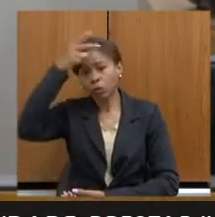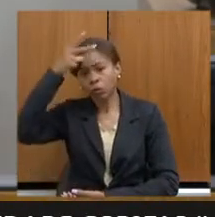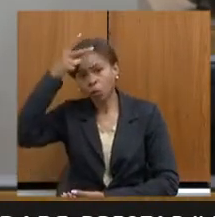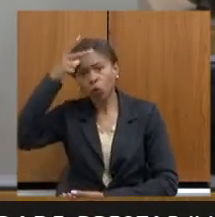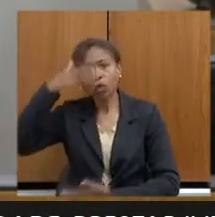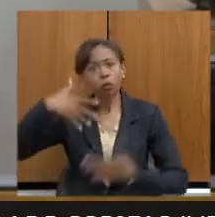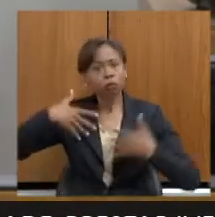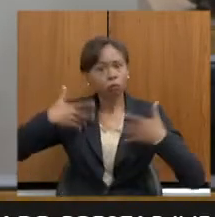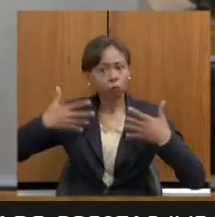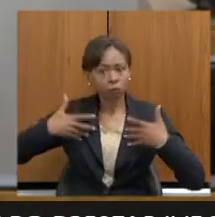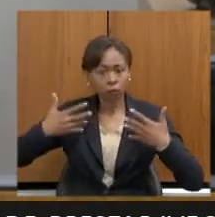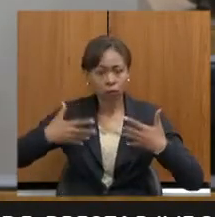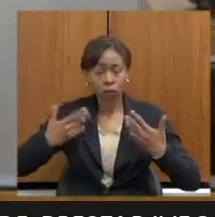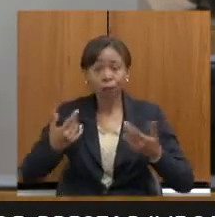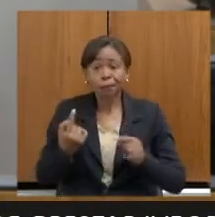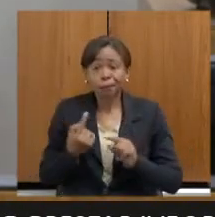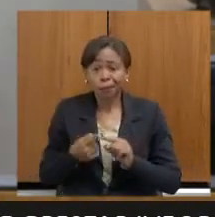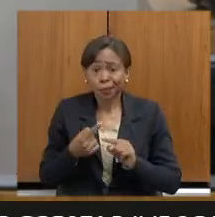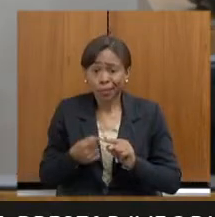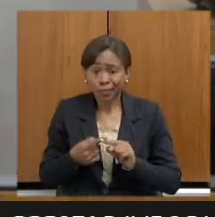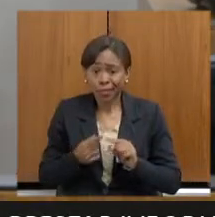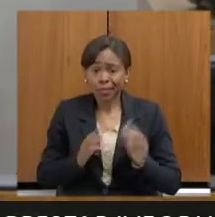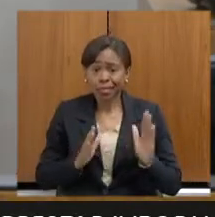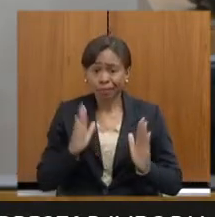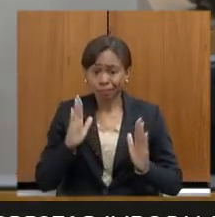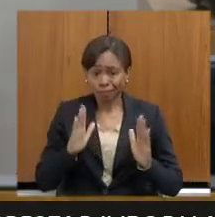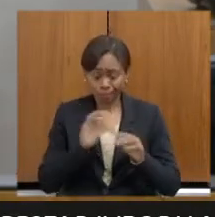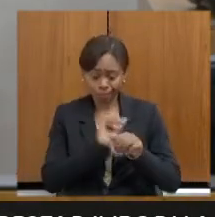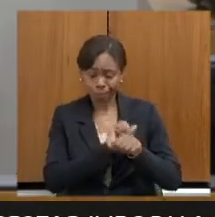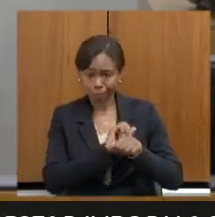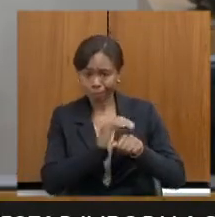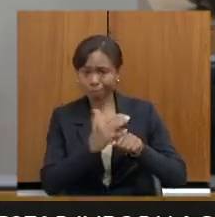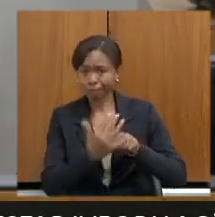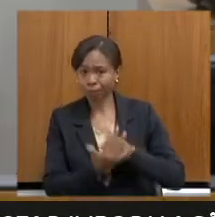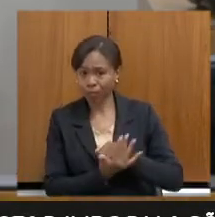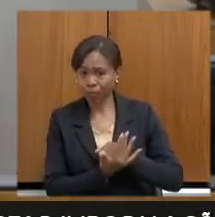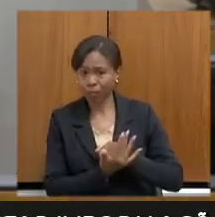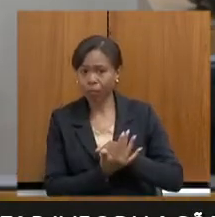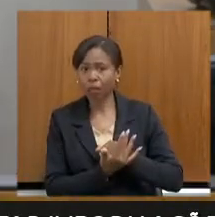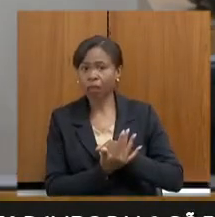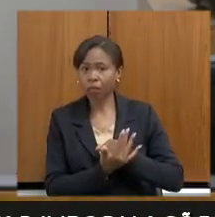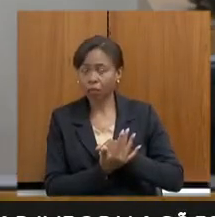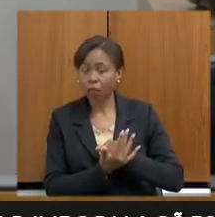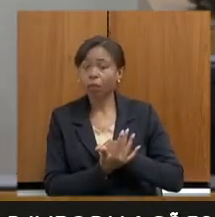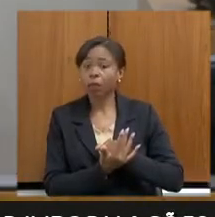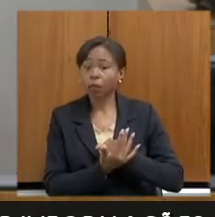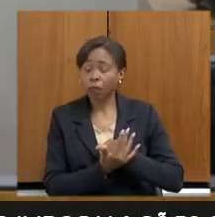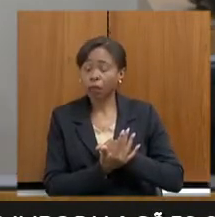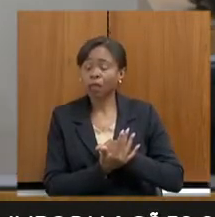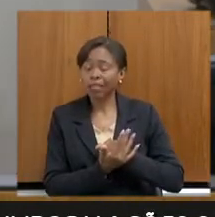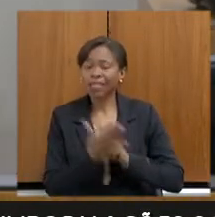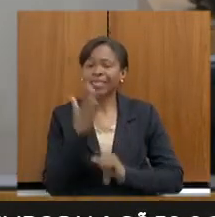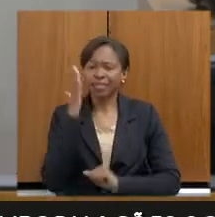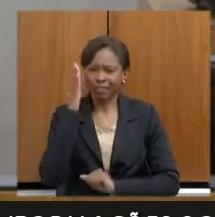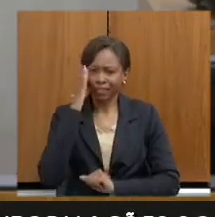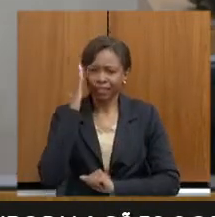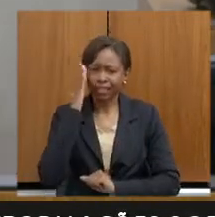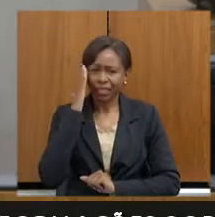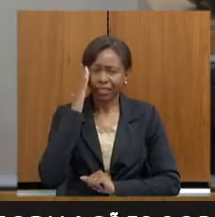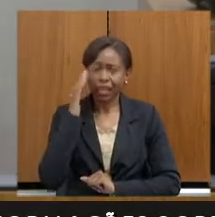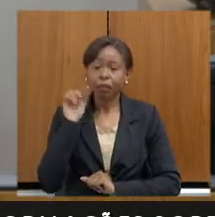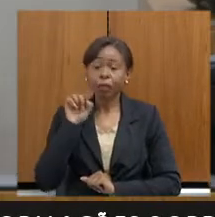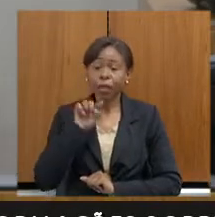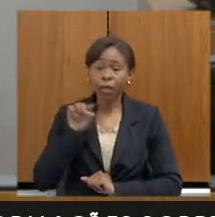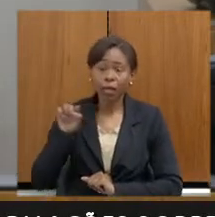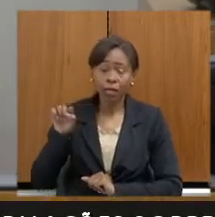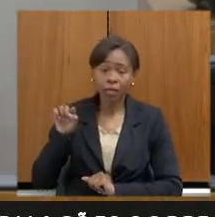porque nós com essa pandemia nós entendemos aí de que eles viram exatamente para reforçar a rede